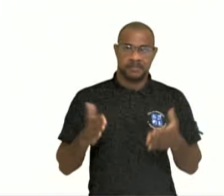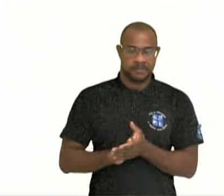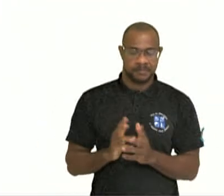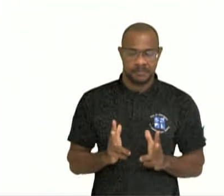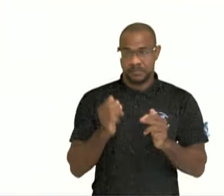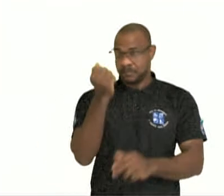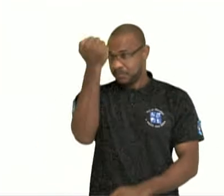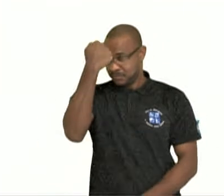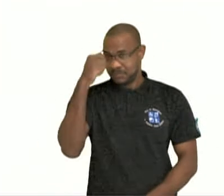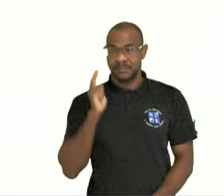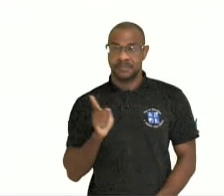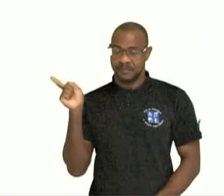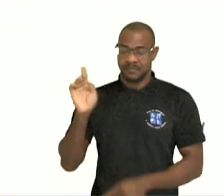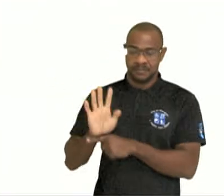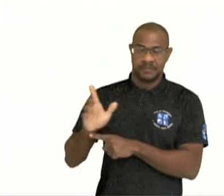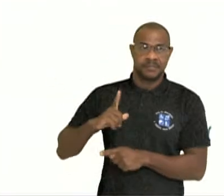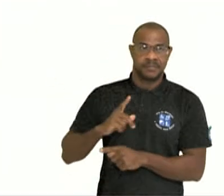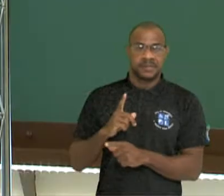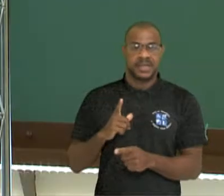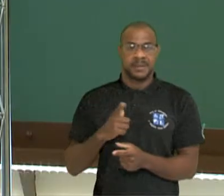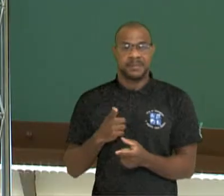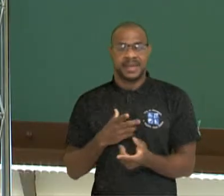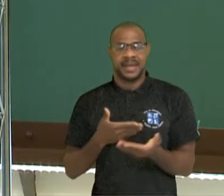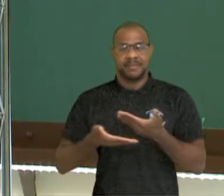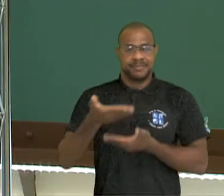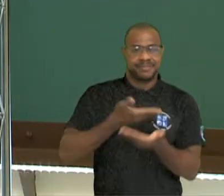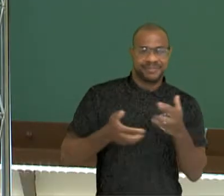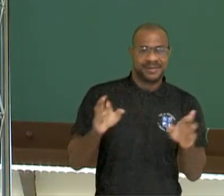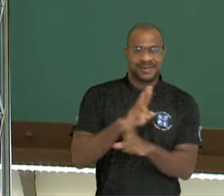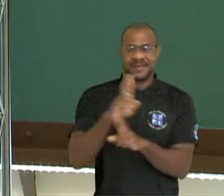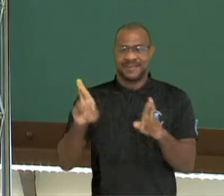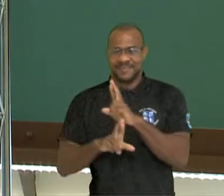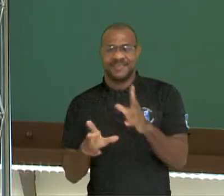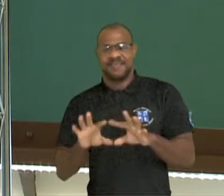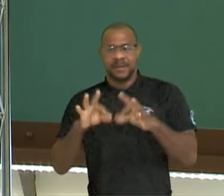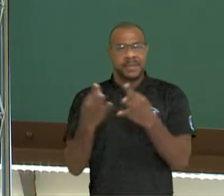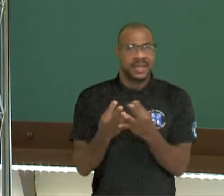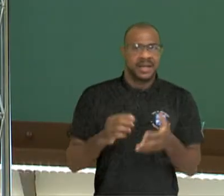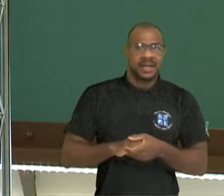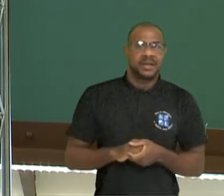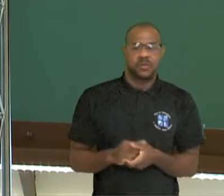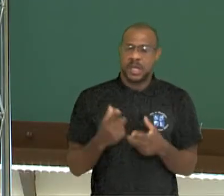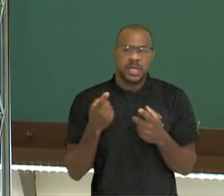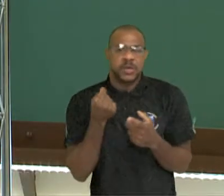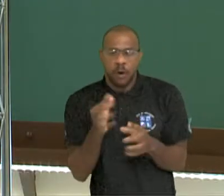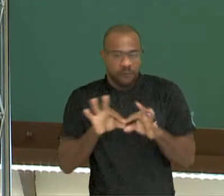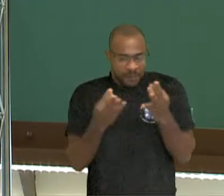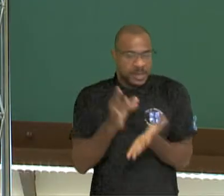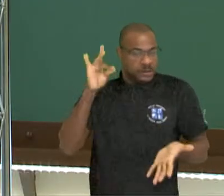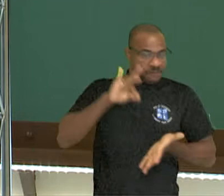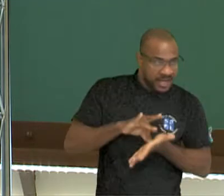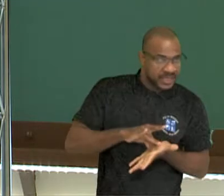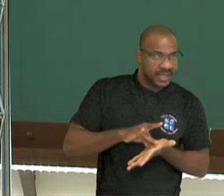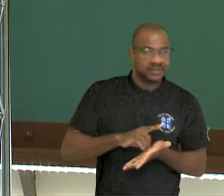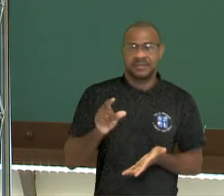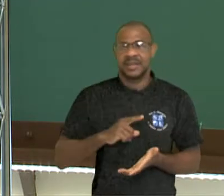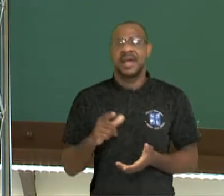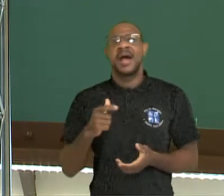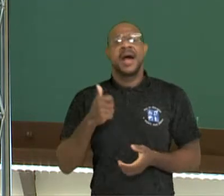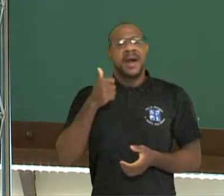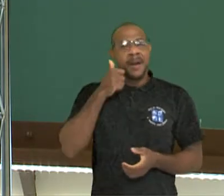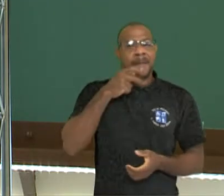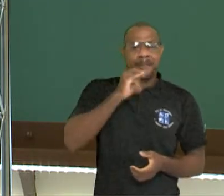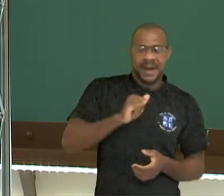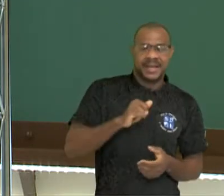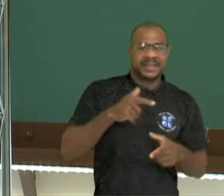Chaves traz relações familiares, mas não é aquele clichê, né, do pai, da mãe, filhos, o pai que trabalha fora, a mãe que fica em casa,